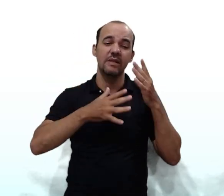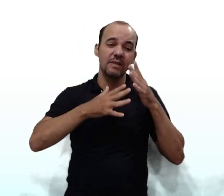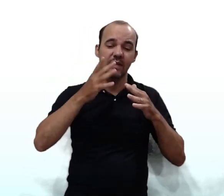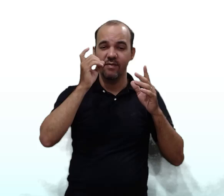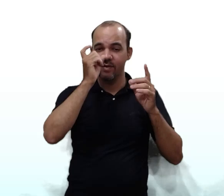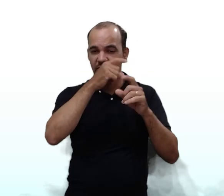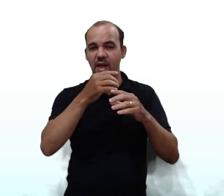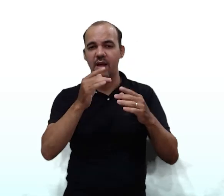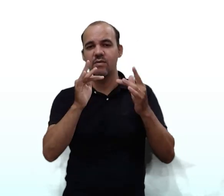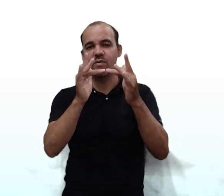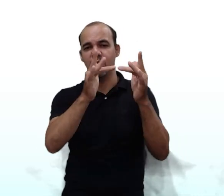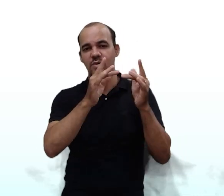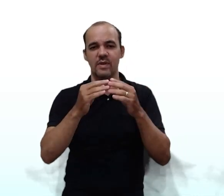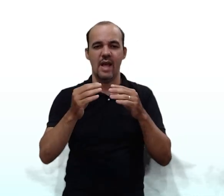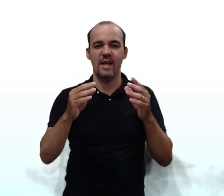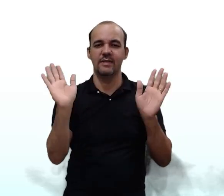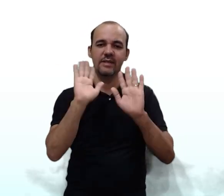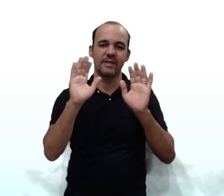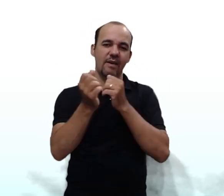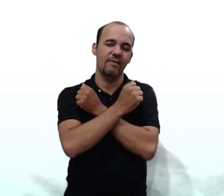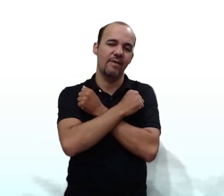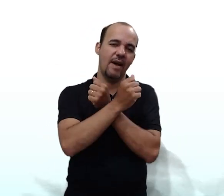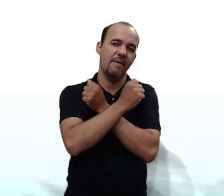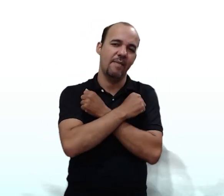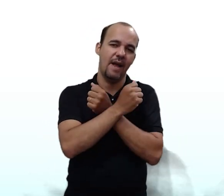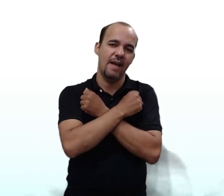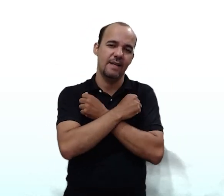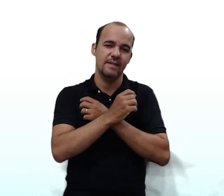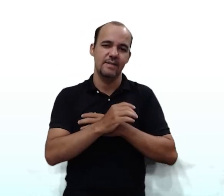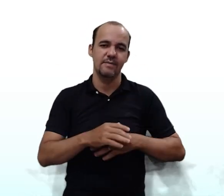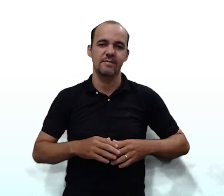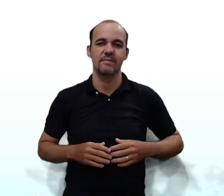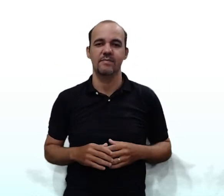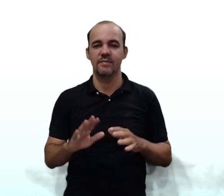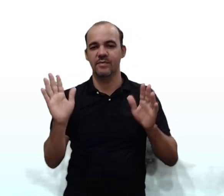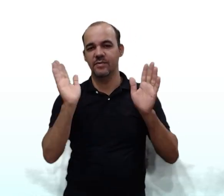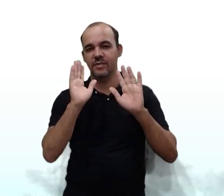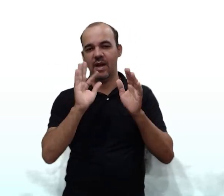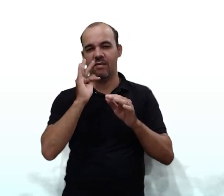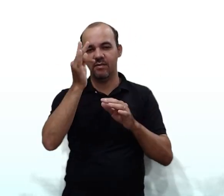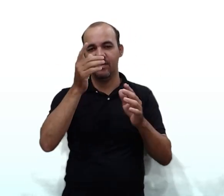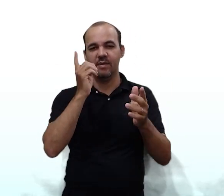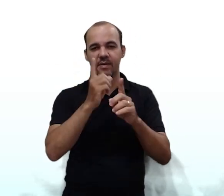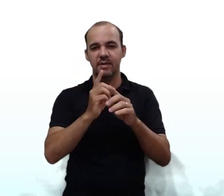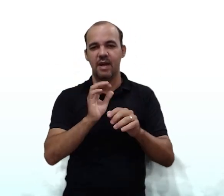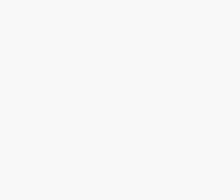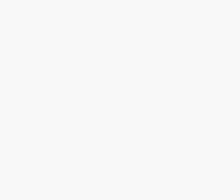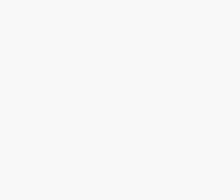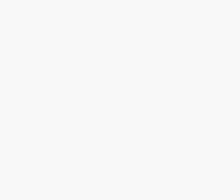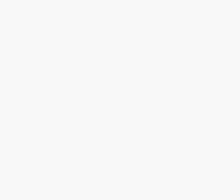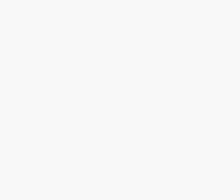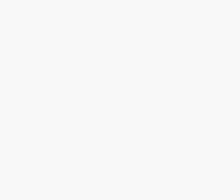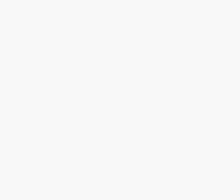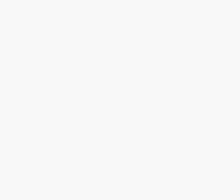esse contato. Um beijão, um abraço and I see you next class. Vejo você na próxima aula. Tchau, tchau.